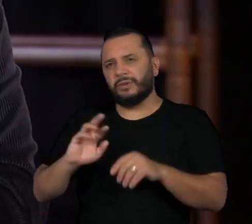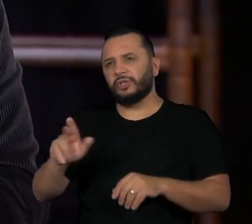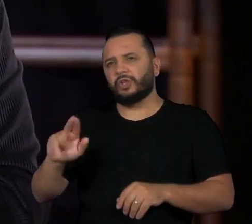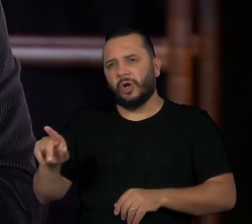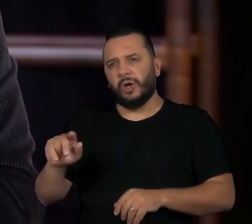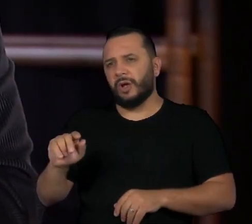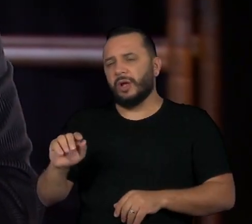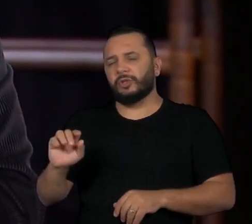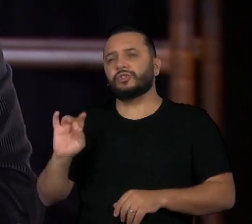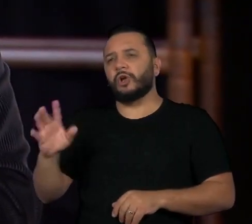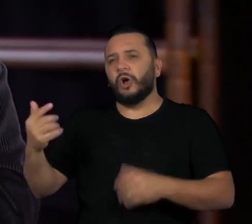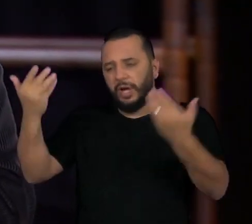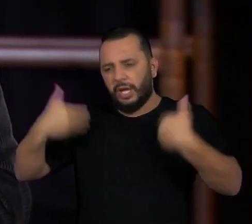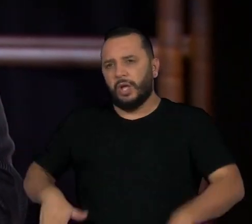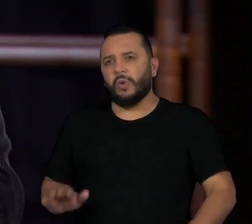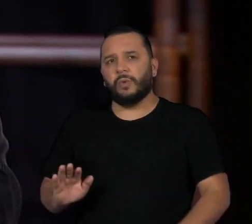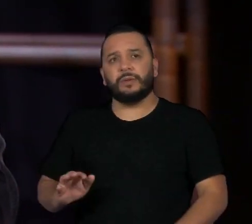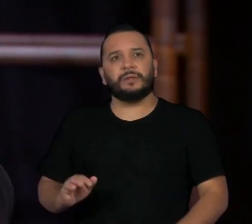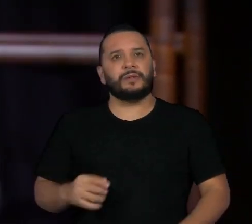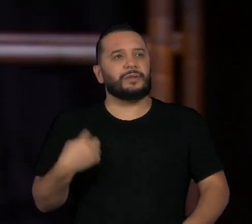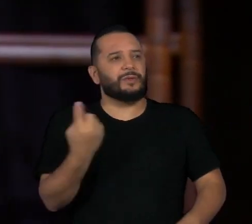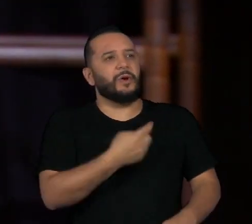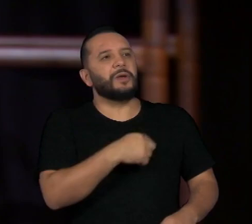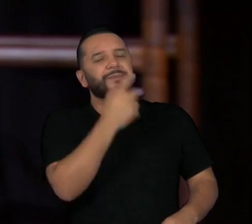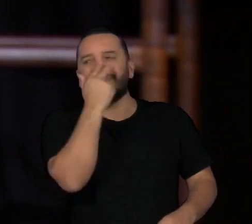quão longe a gente está disso?